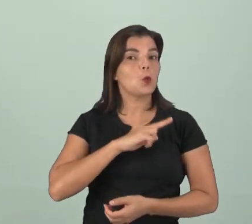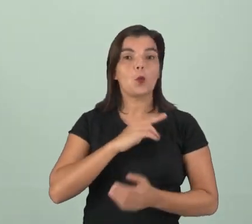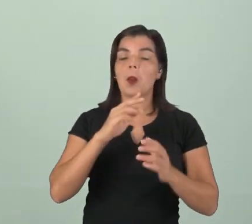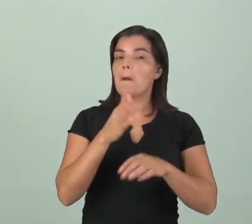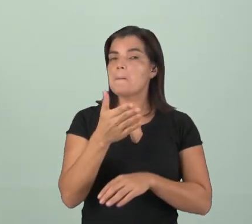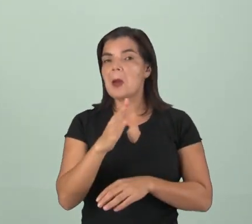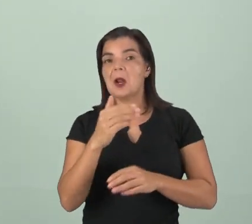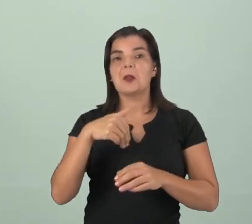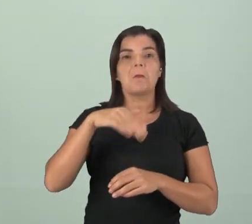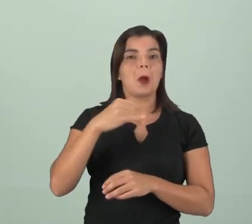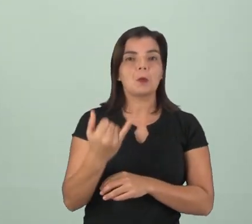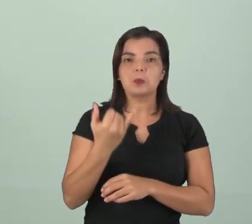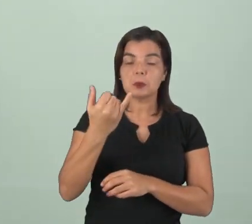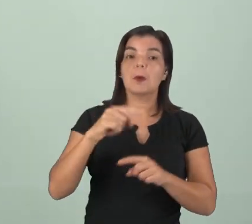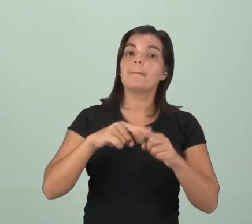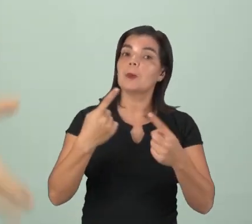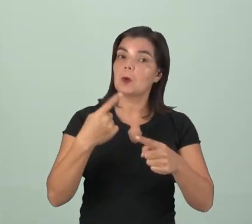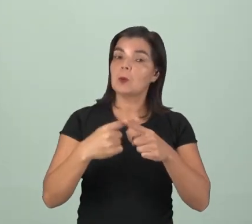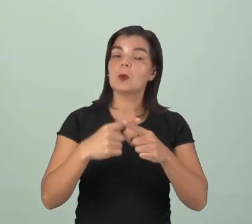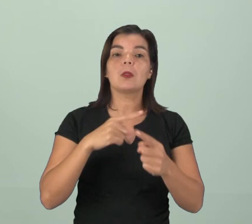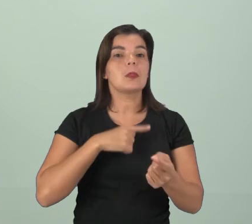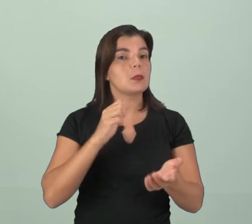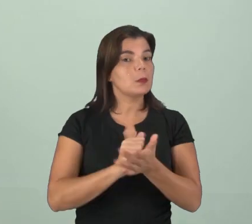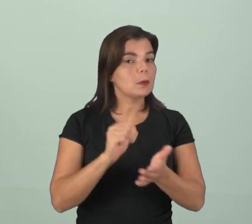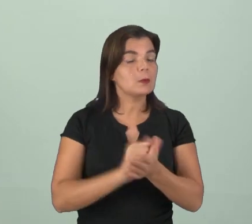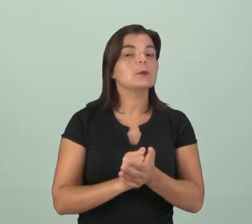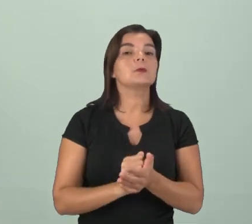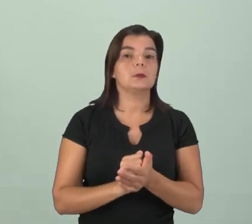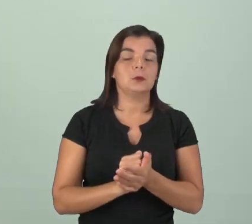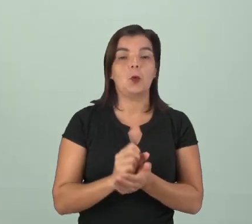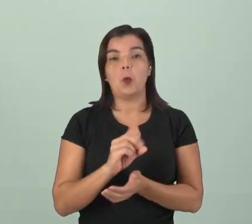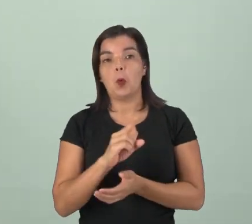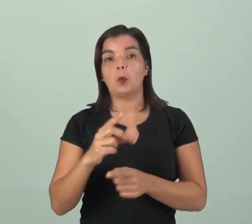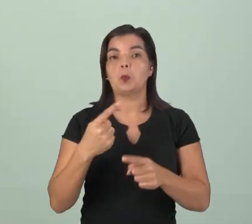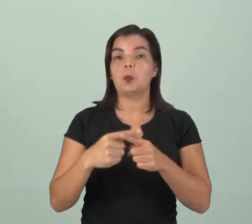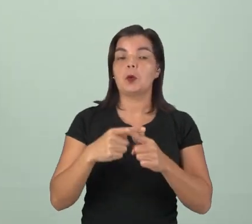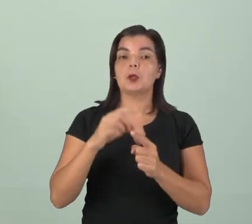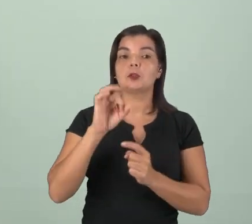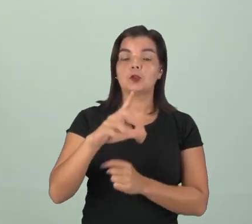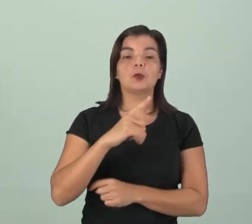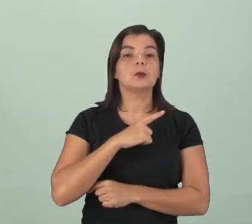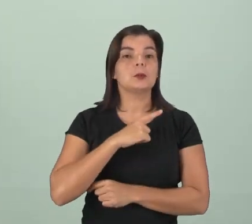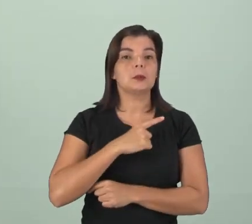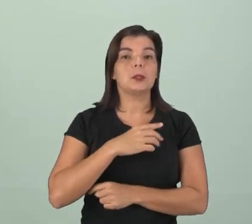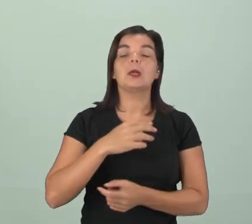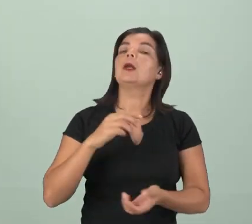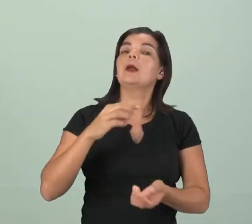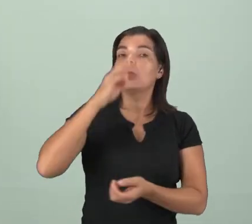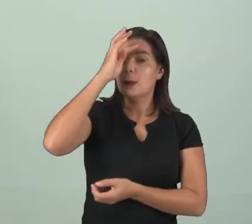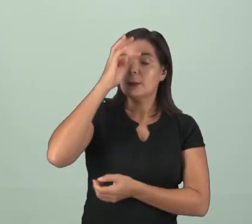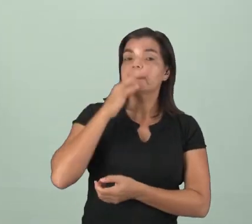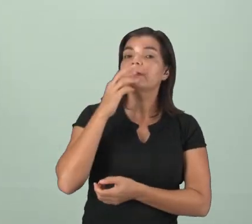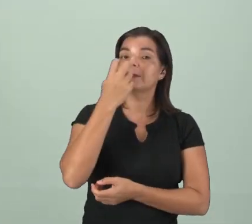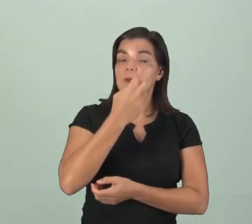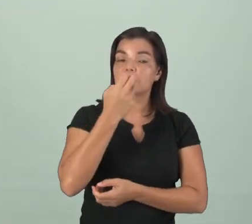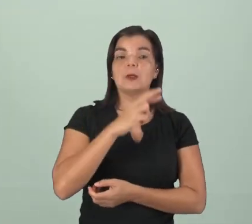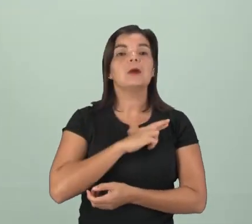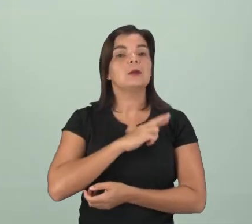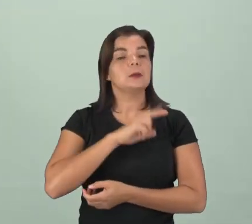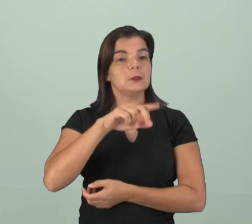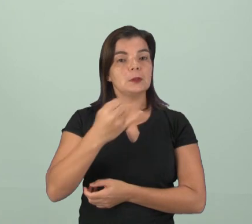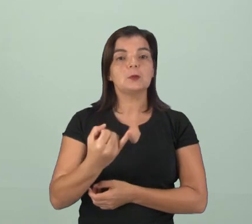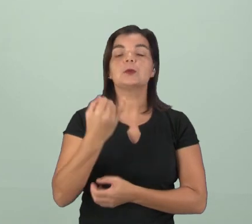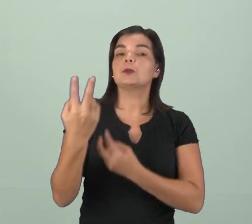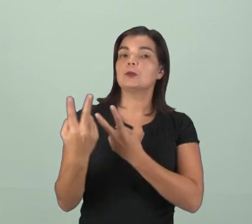mais ou menos importante porque tem registros escritos ou porque só tenha tradição oral. As religiões são importantes